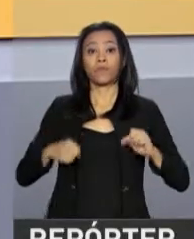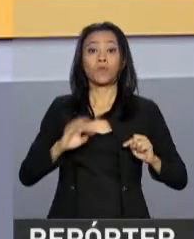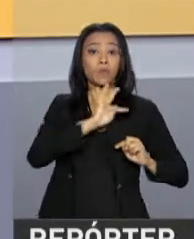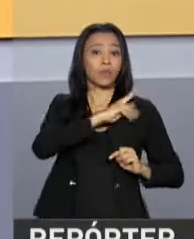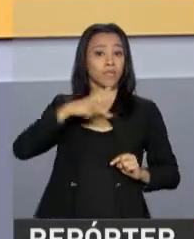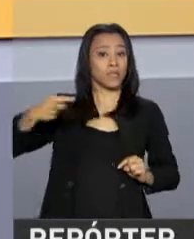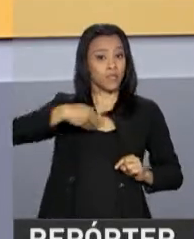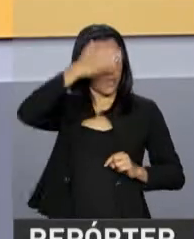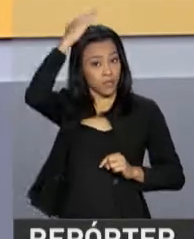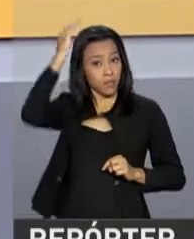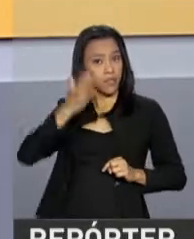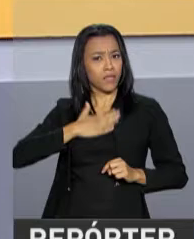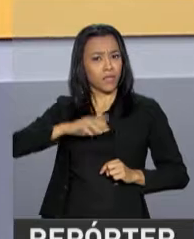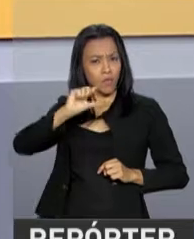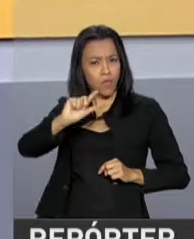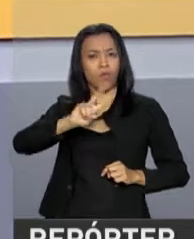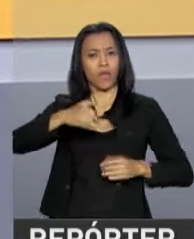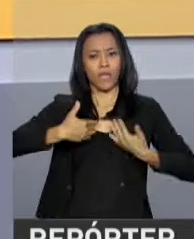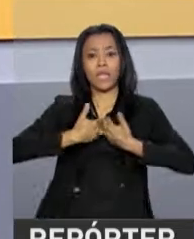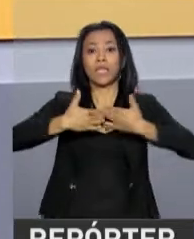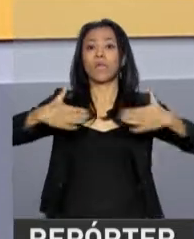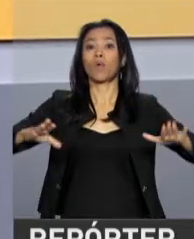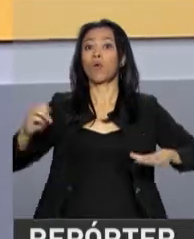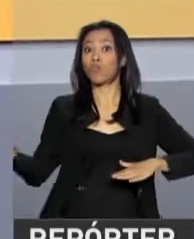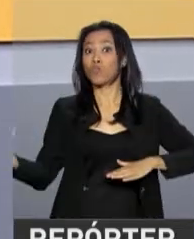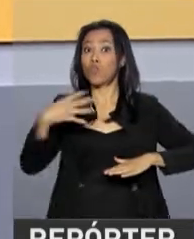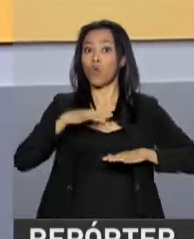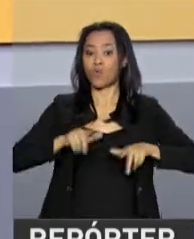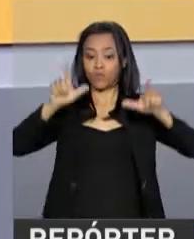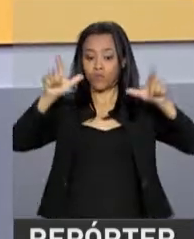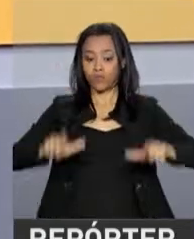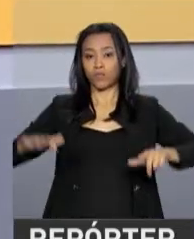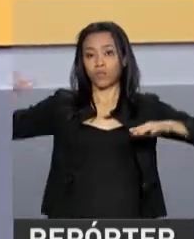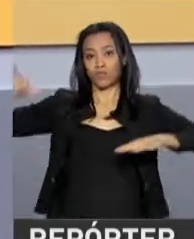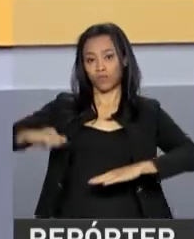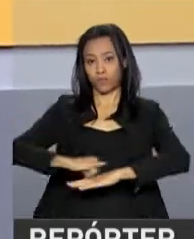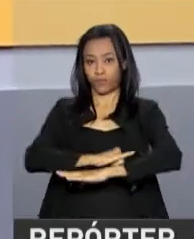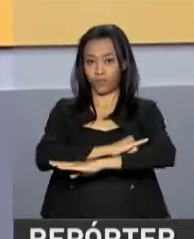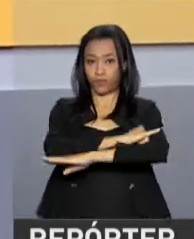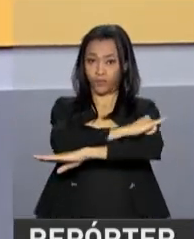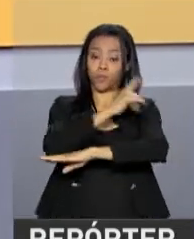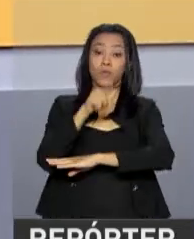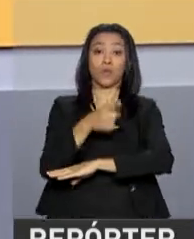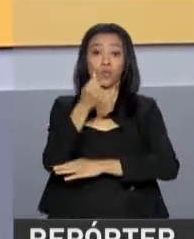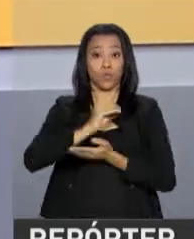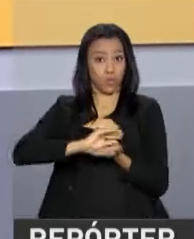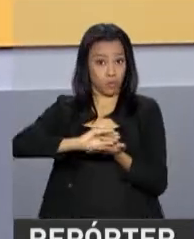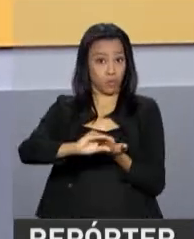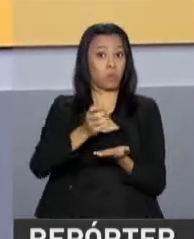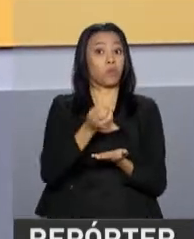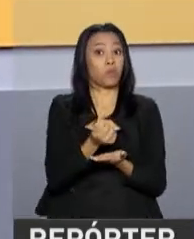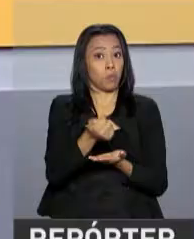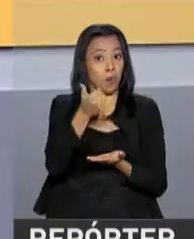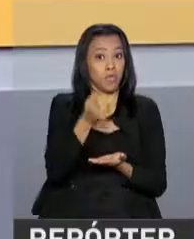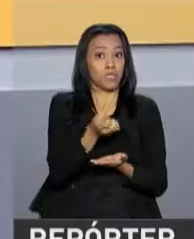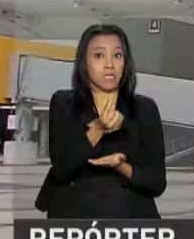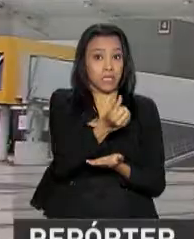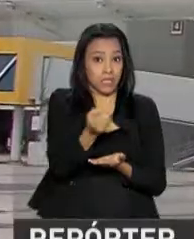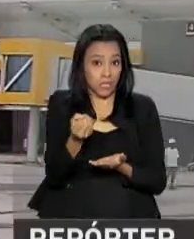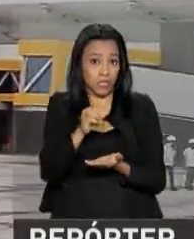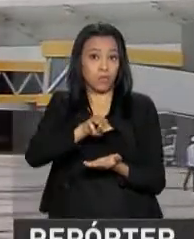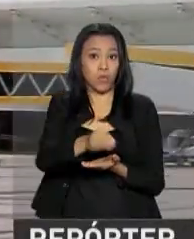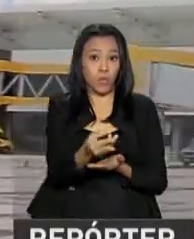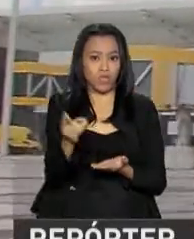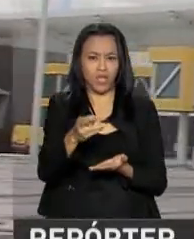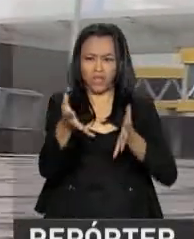inaugurar daqui a pouco o novo aeroporto de vitória no espírito santo o investimento é de quase 600 milhões de reais a nova